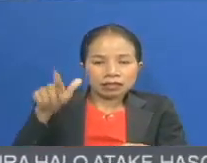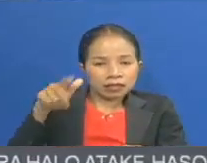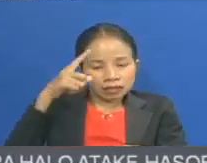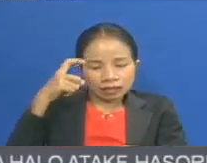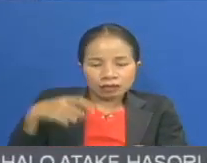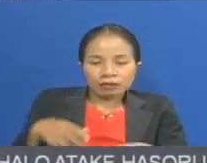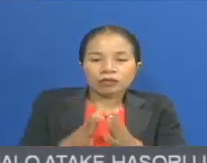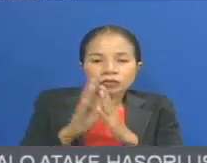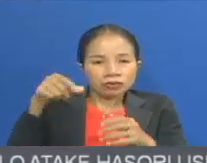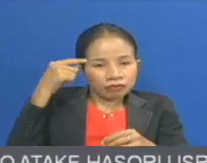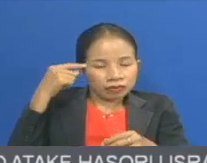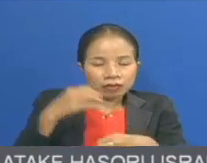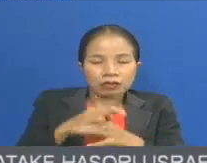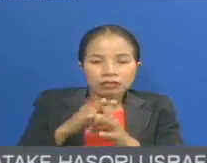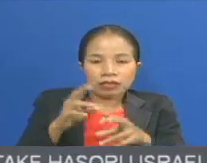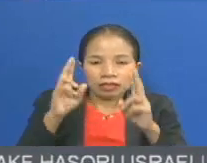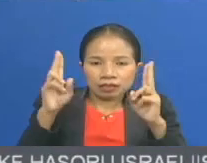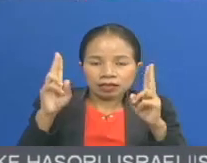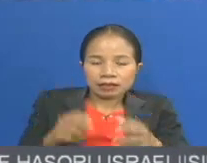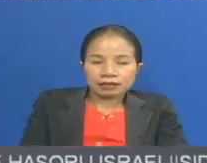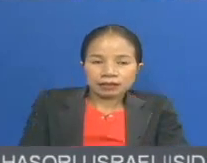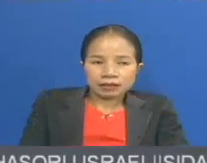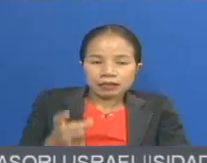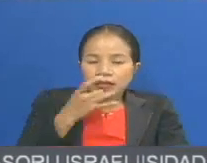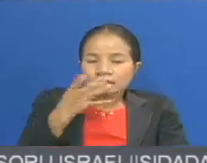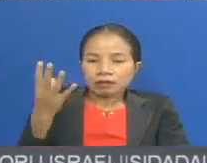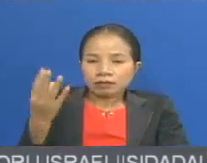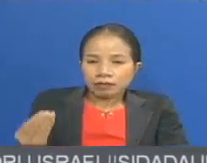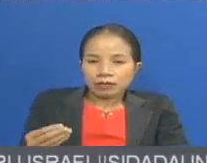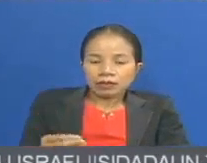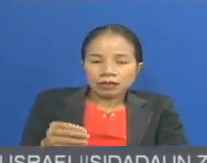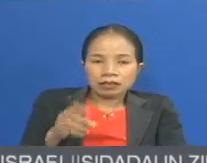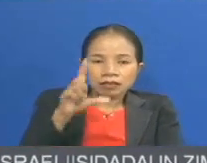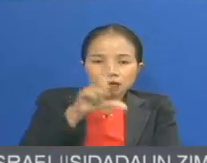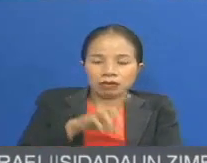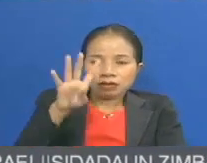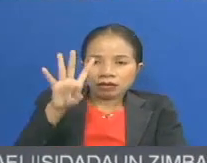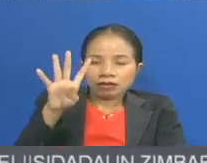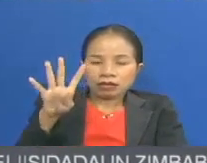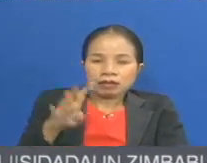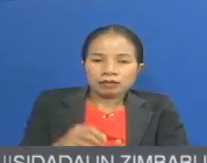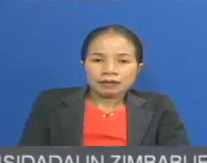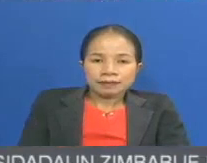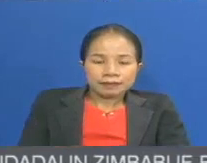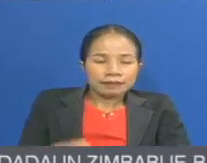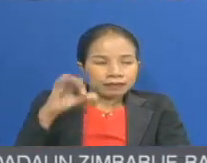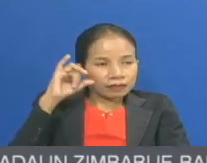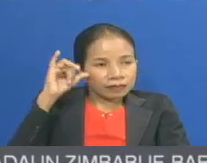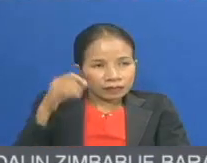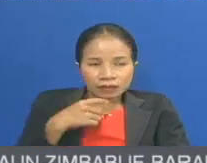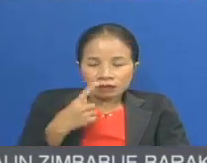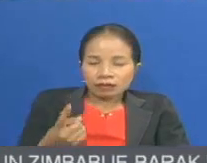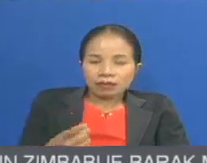ne husu governo atu resolve la lais. Ahimos mate kuali kan hatona. Por si kau hamen la